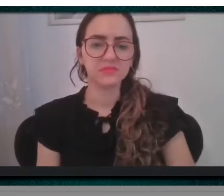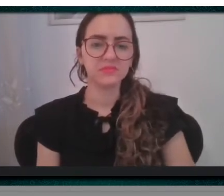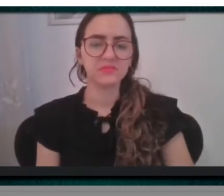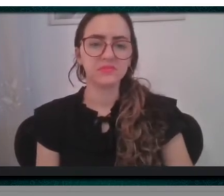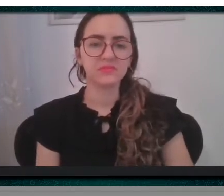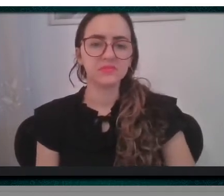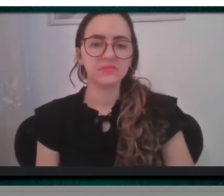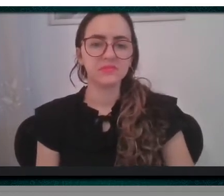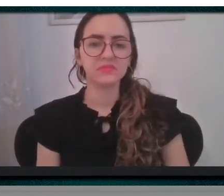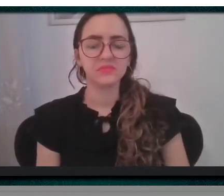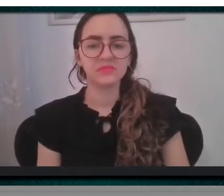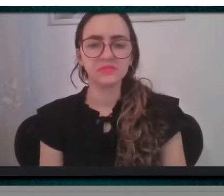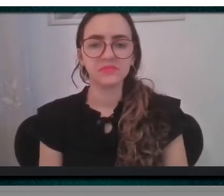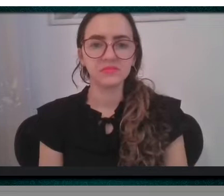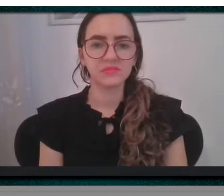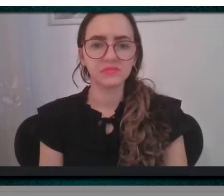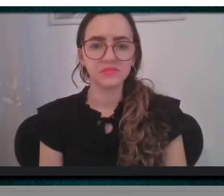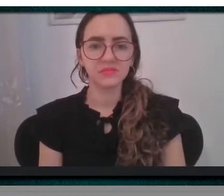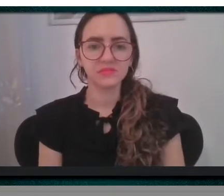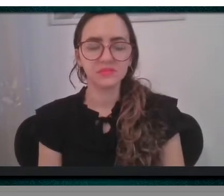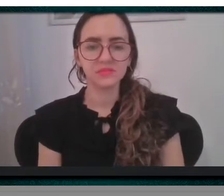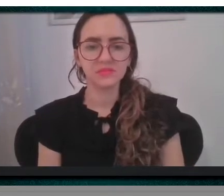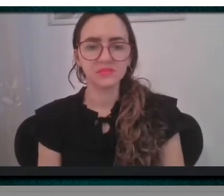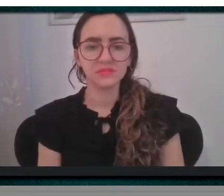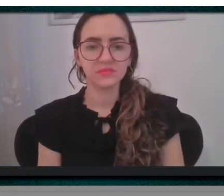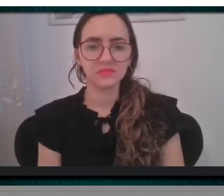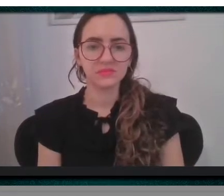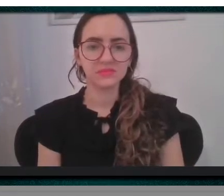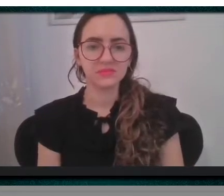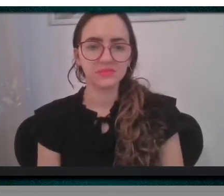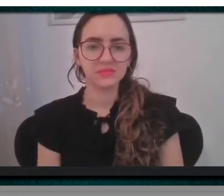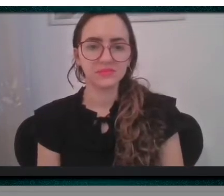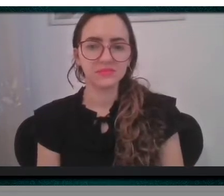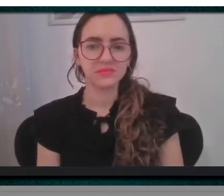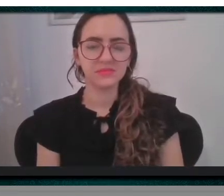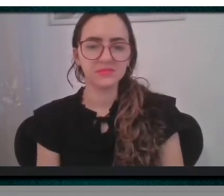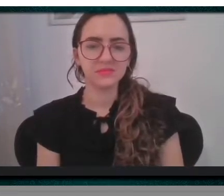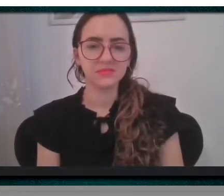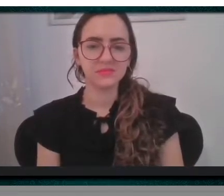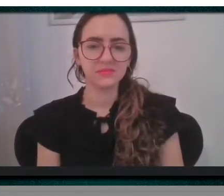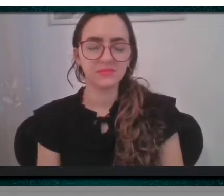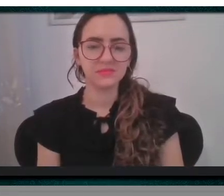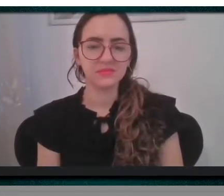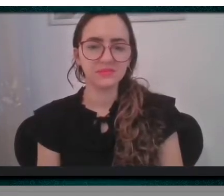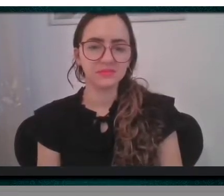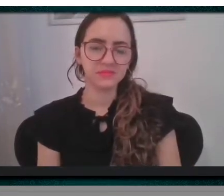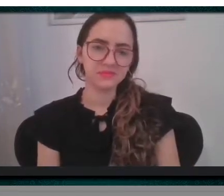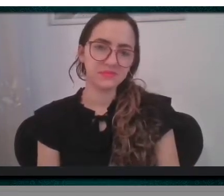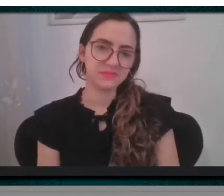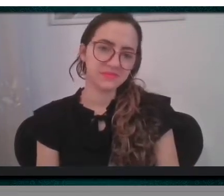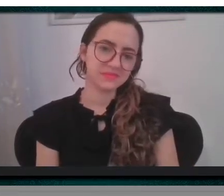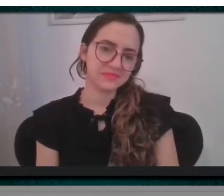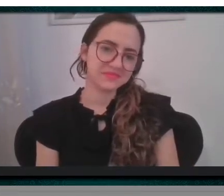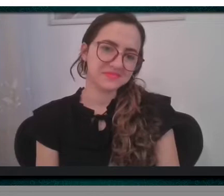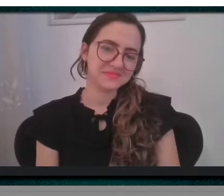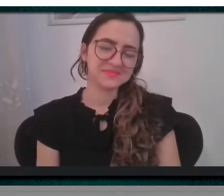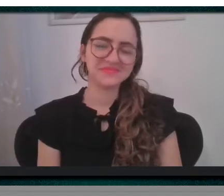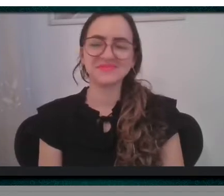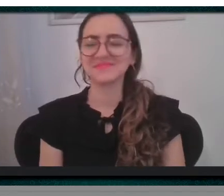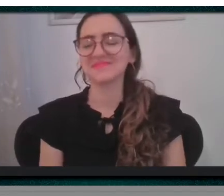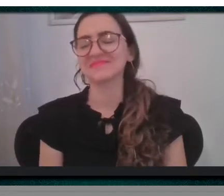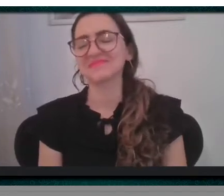iônico. Eu vou até dar uma arrumada nesse quadradinho de Jéssica aqui, que a bichinha, coitada, tá toda fora desse quadro. Tem que arrumar, puxa